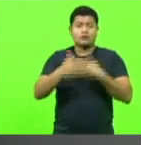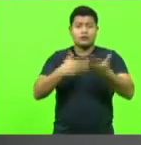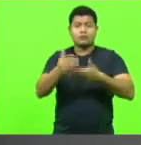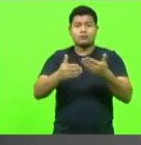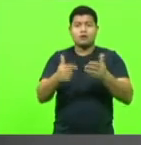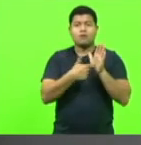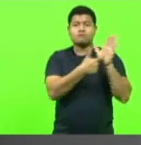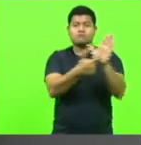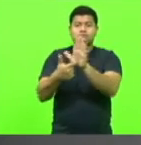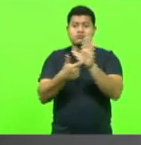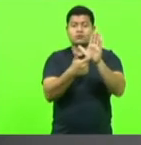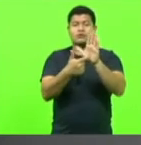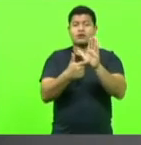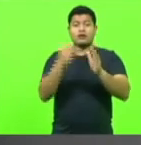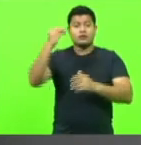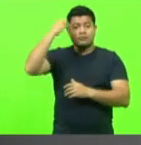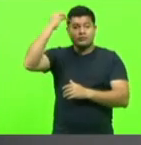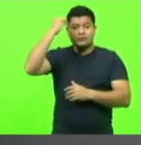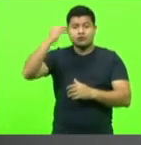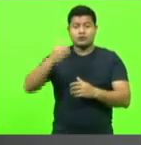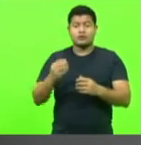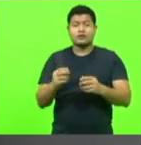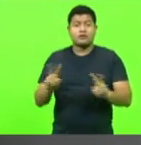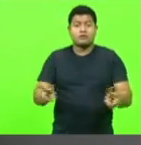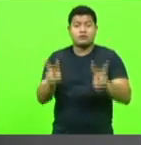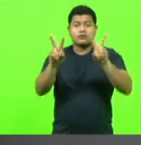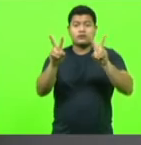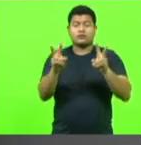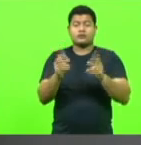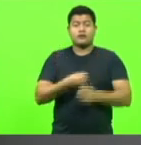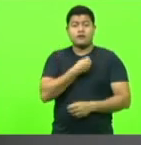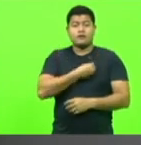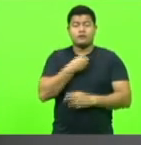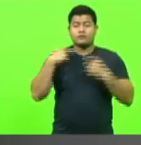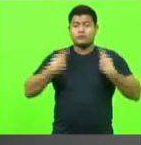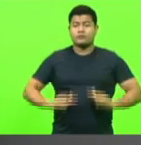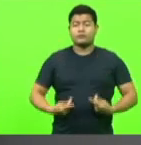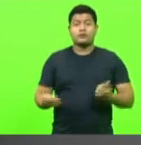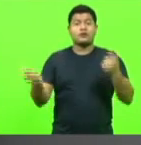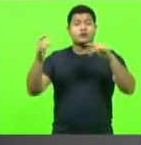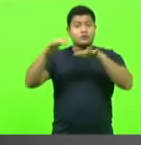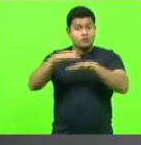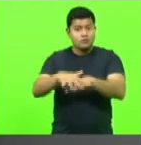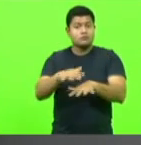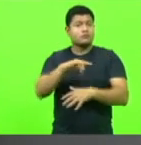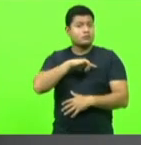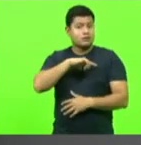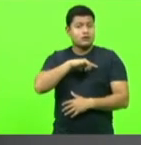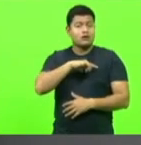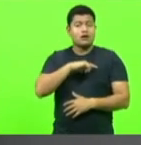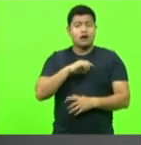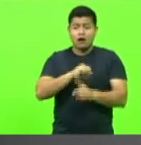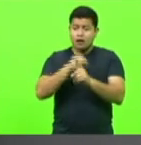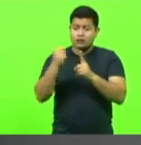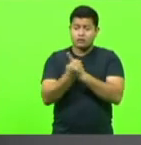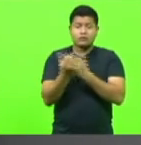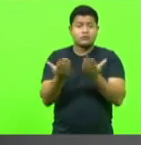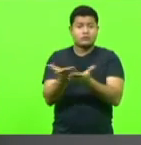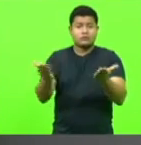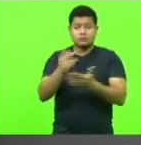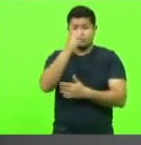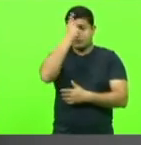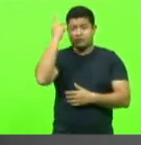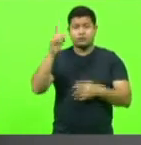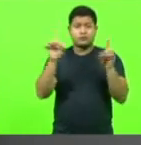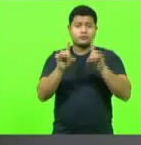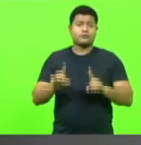que dignificam a vida humana e que valorizam e que inclui fazem a verdadeira inclusão social das pessoas